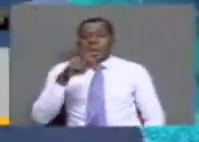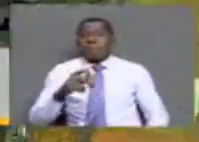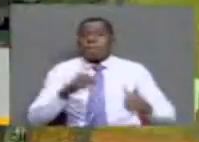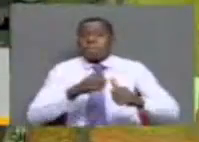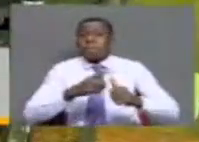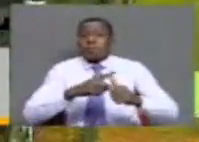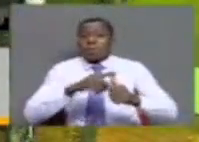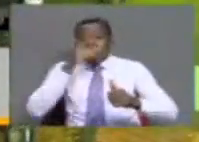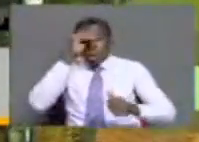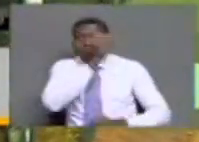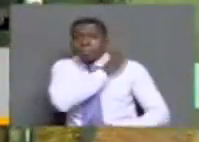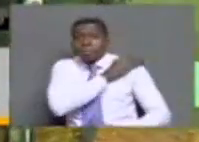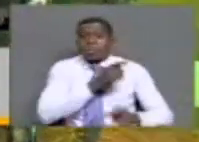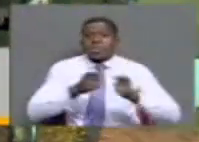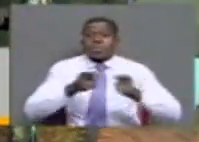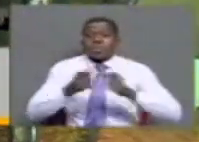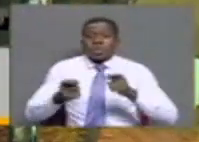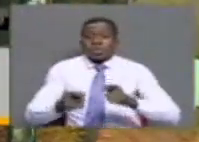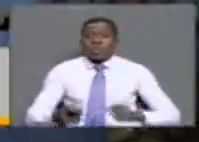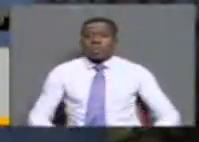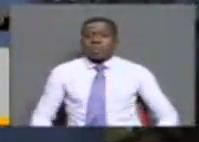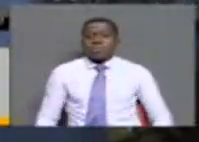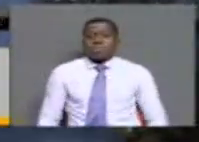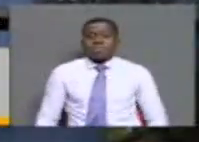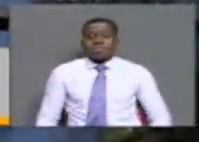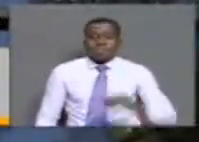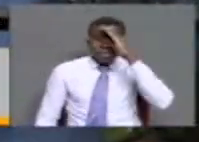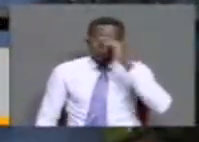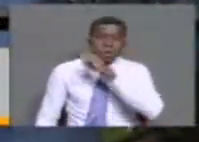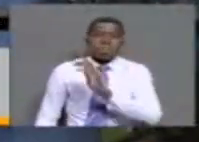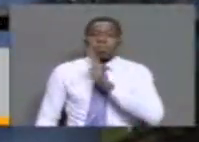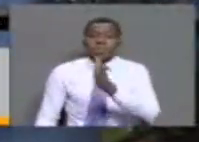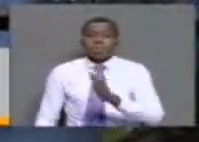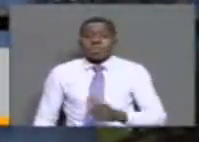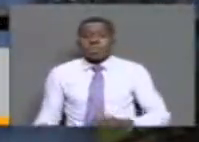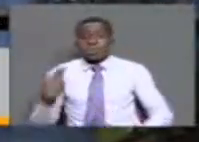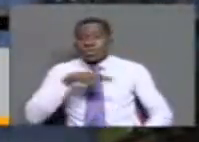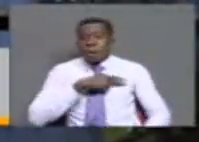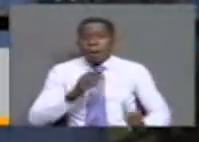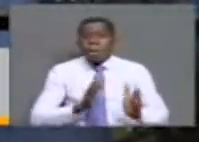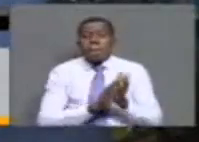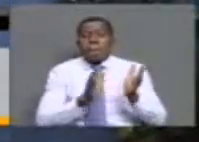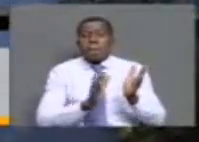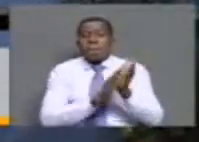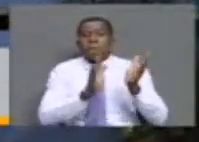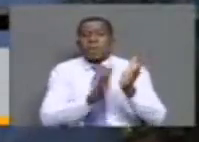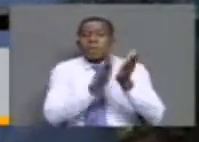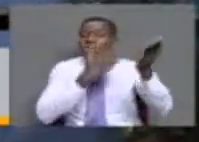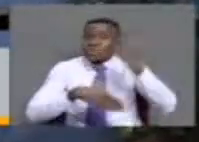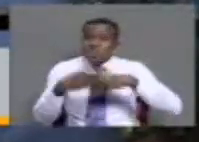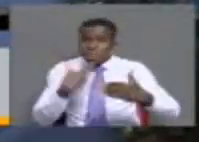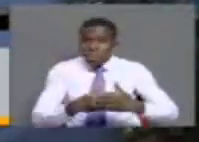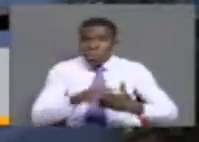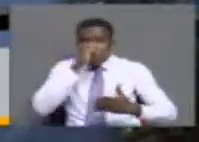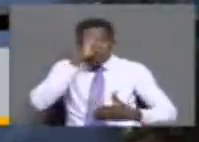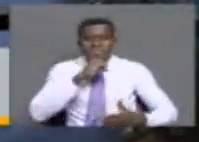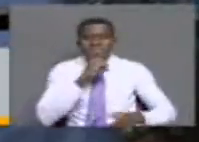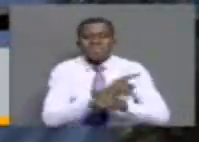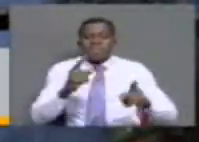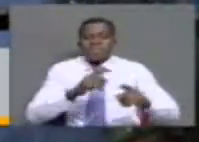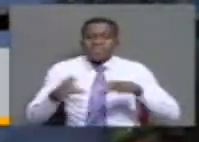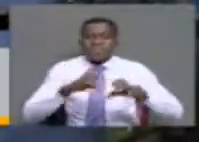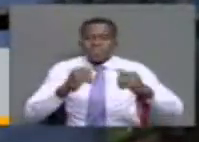administrador, na altura ainda, município. E só temos que dar os parabéns às nossas autoridades que tudo fizeram para deixar